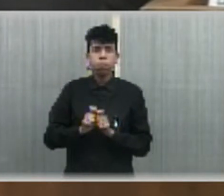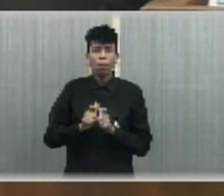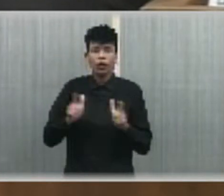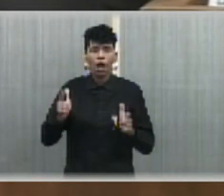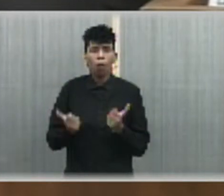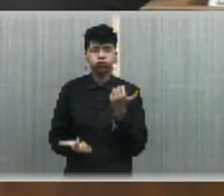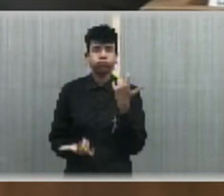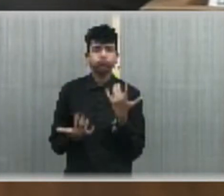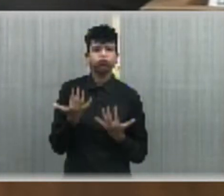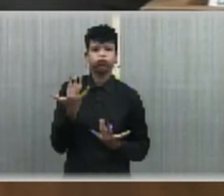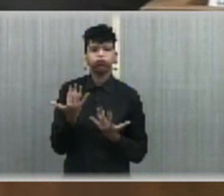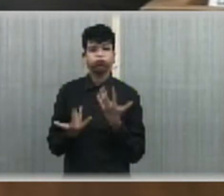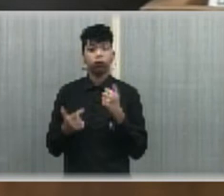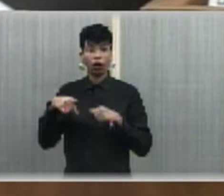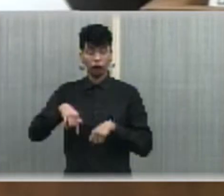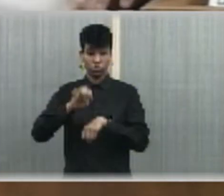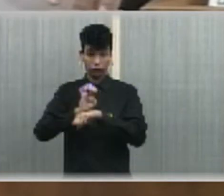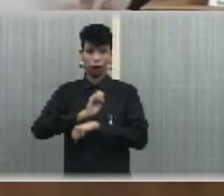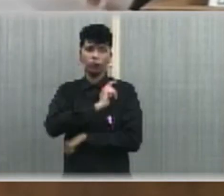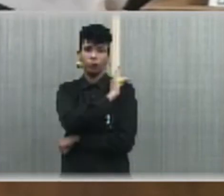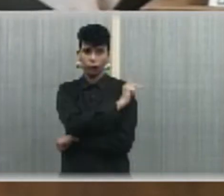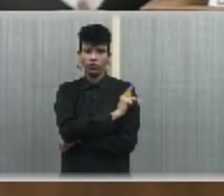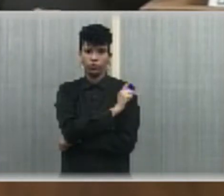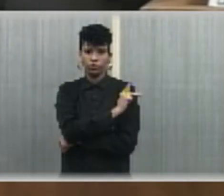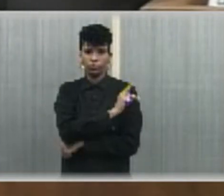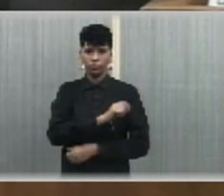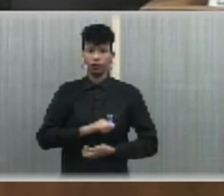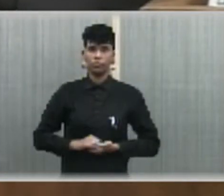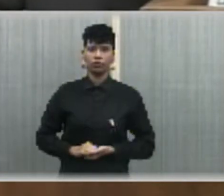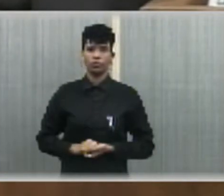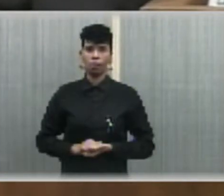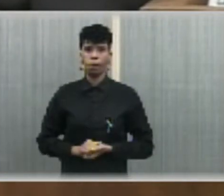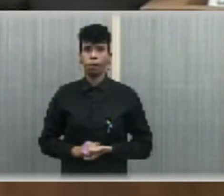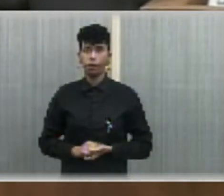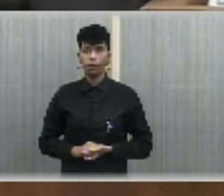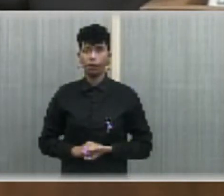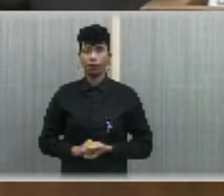no âmbito do Estado do Piauí.